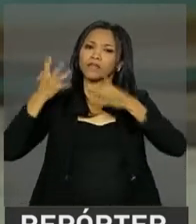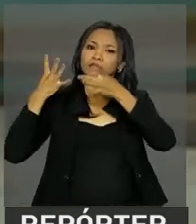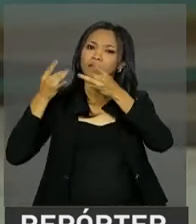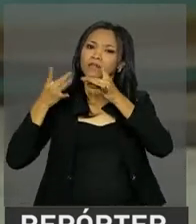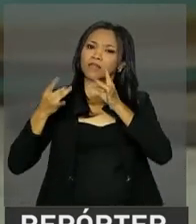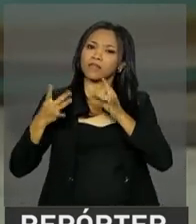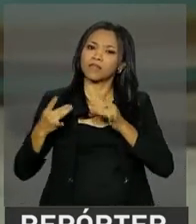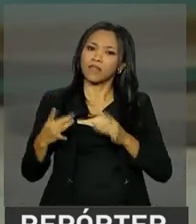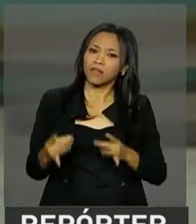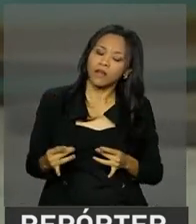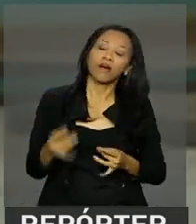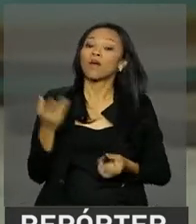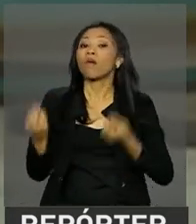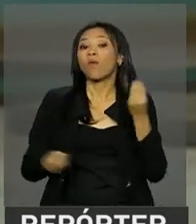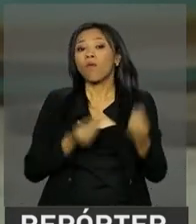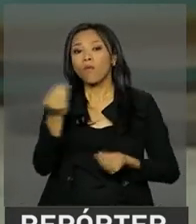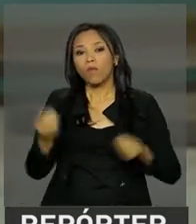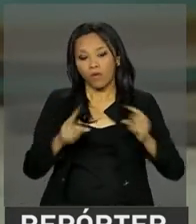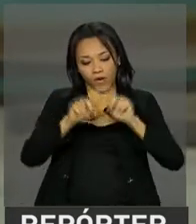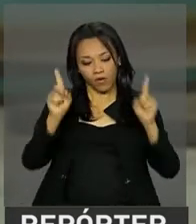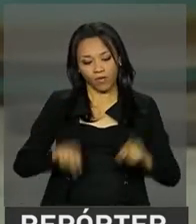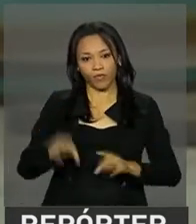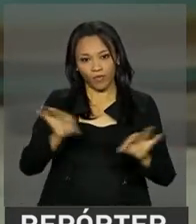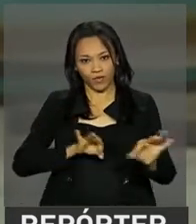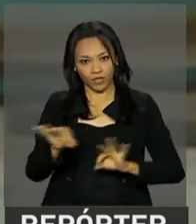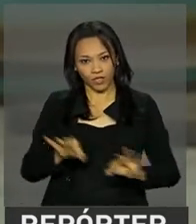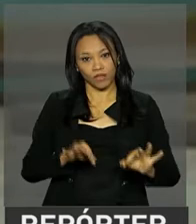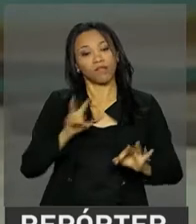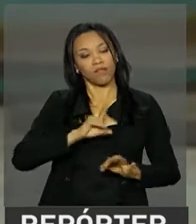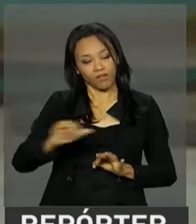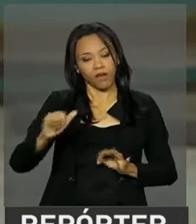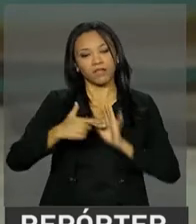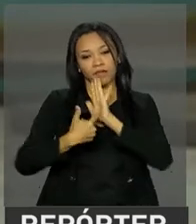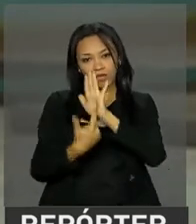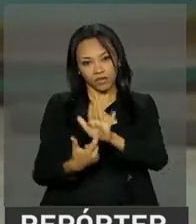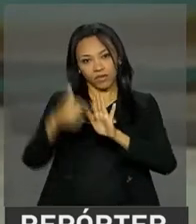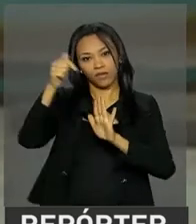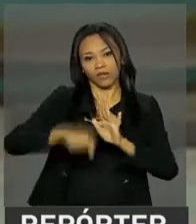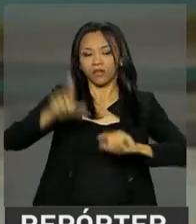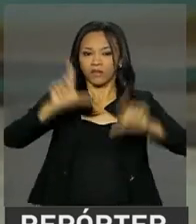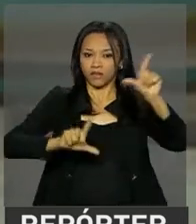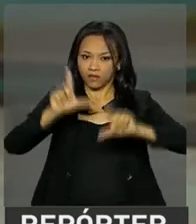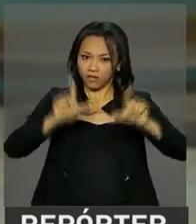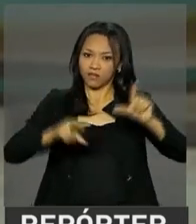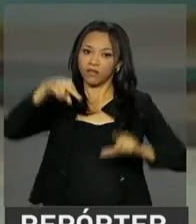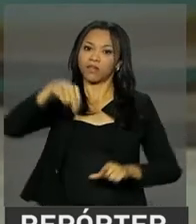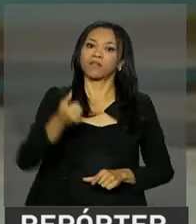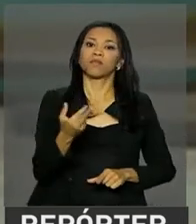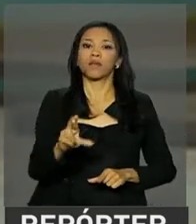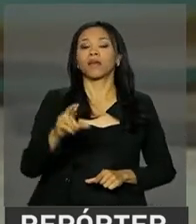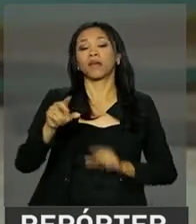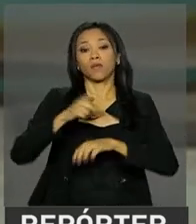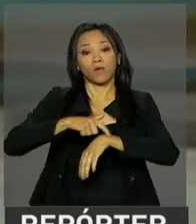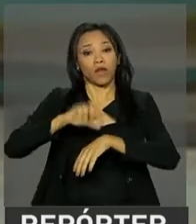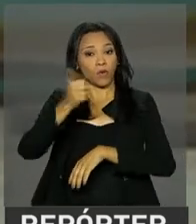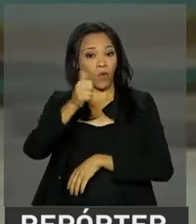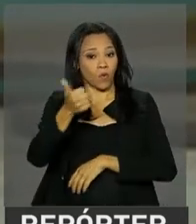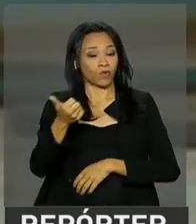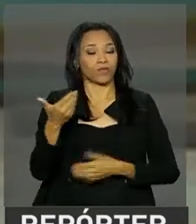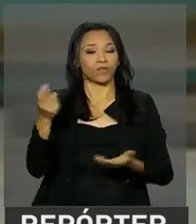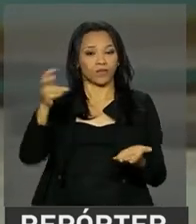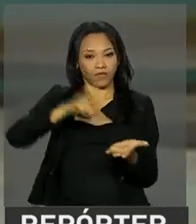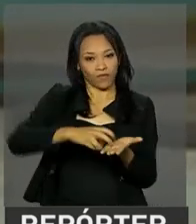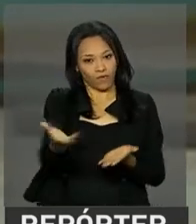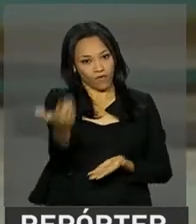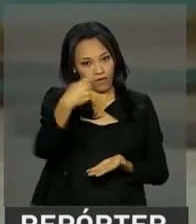melhor o projeto à imprensa o evento vai ser transmitido ao vivo aqui pela nbr às 11 horas foto com você